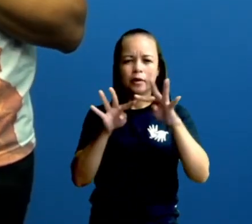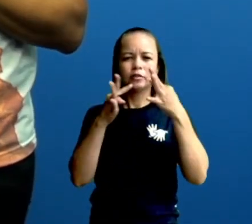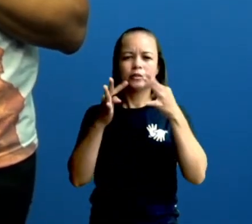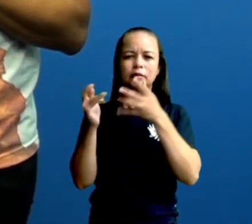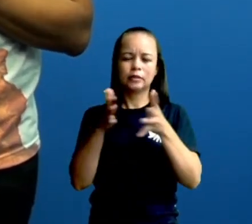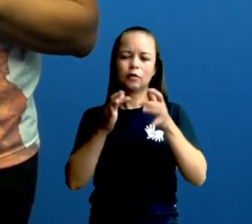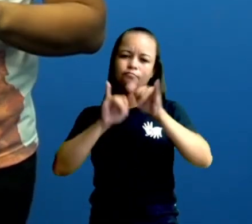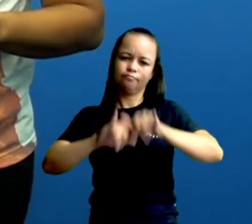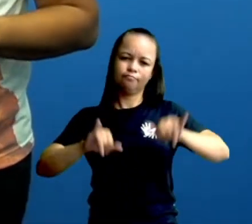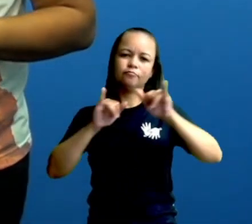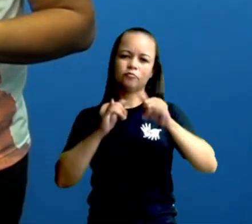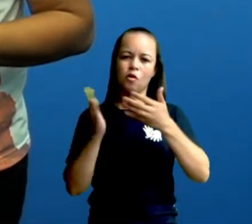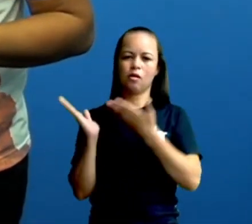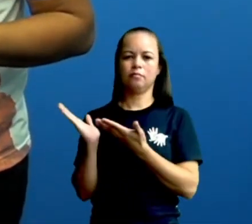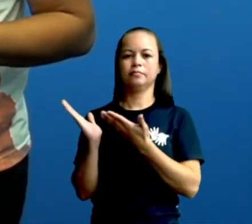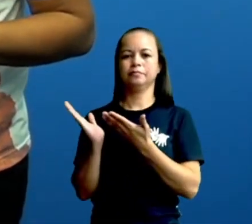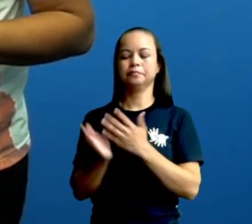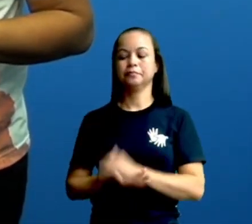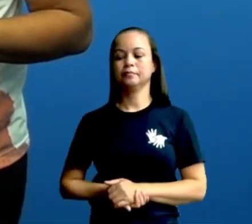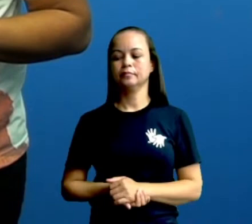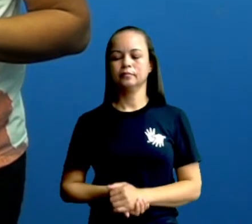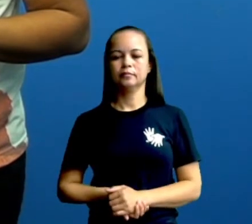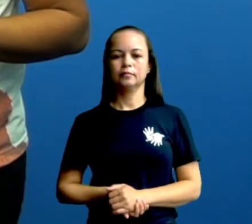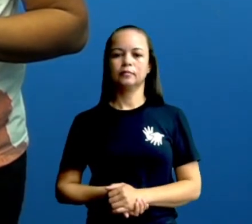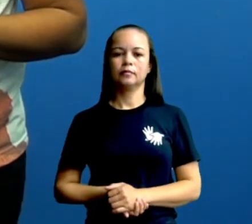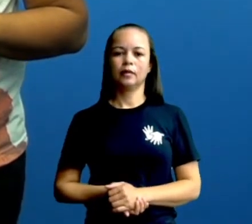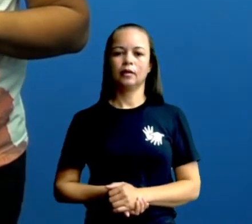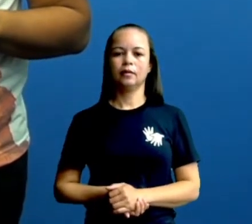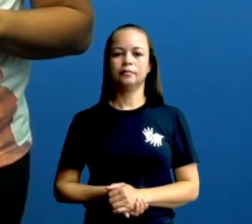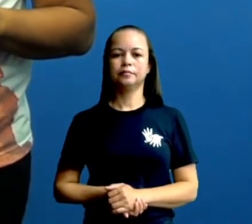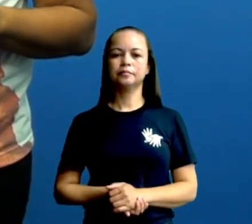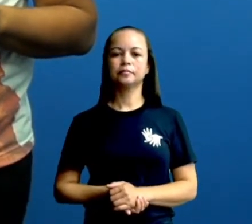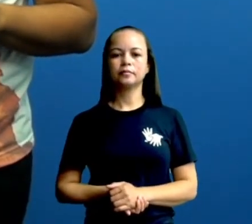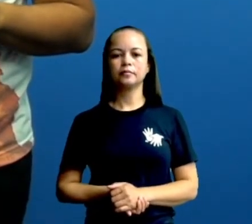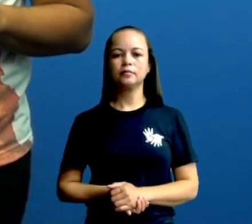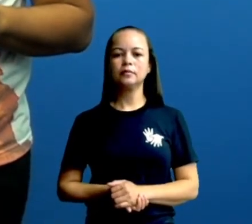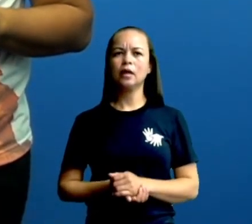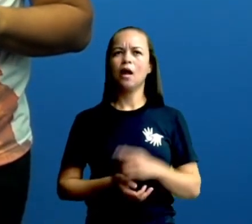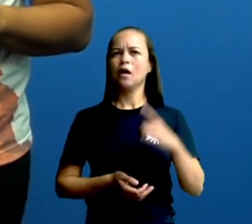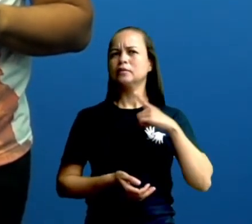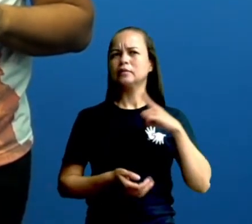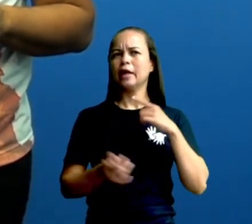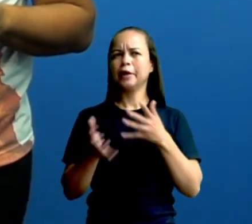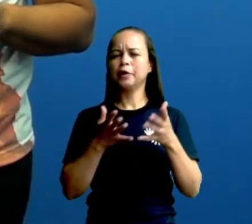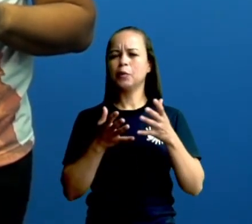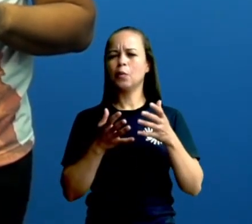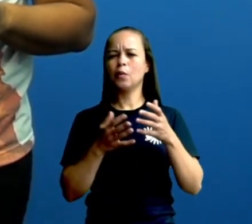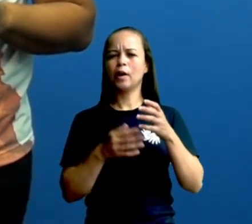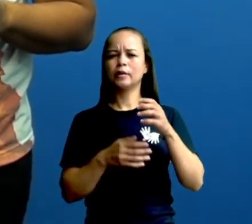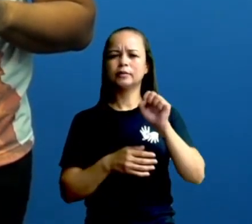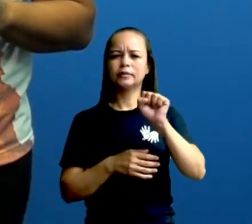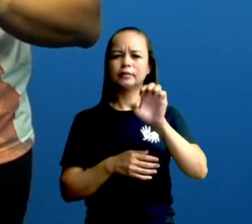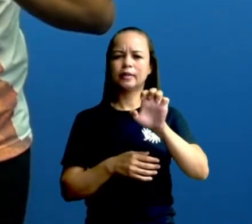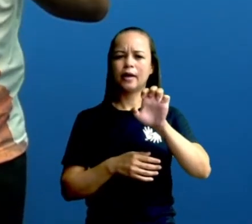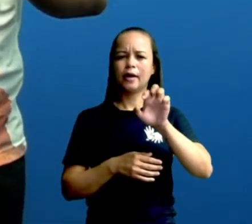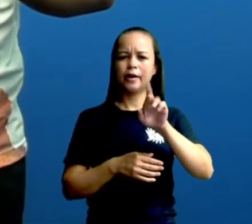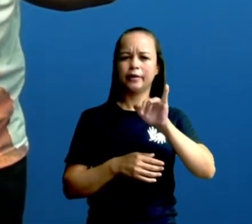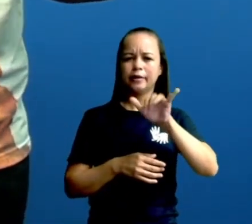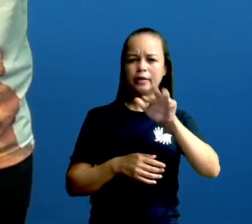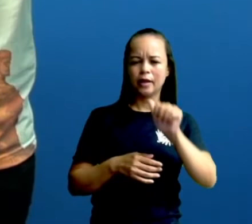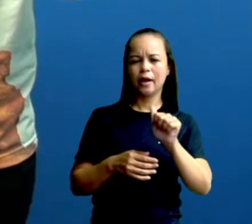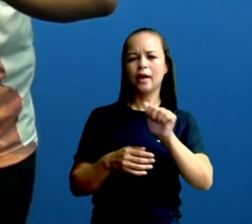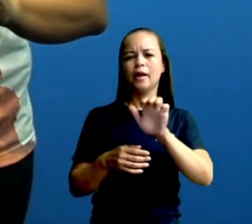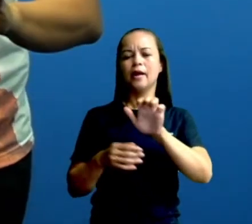nessas informações. Eu acho que tem uma série que tem na Netflix que é chamado O Engano